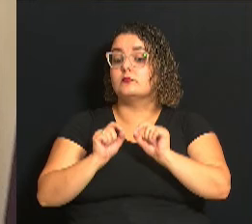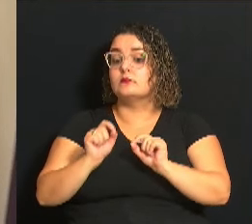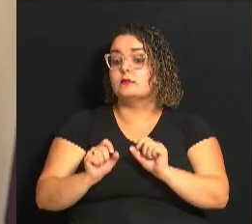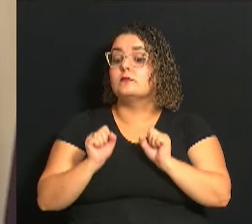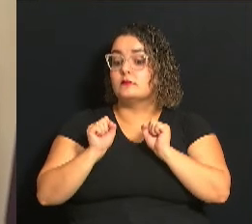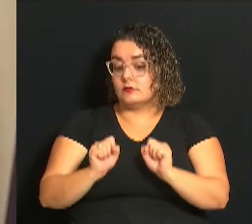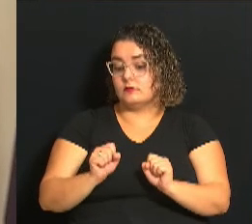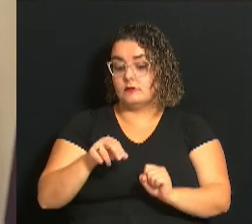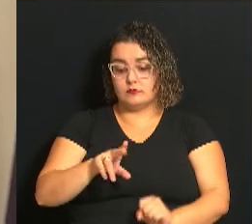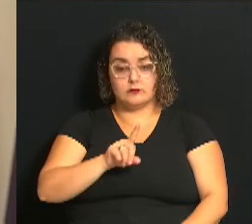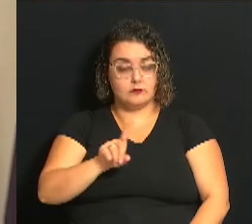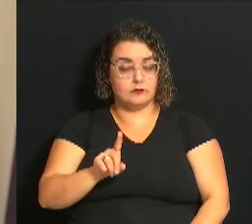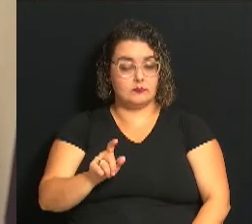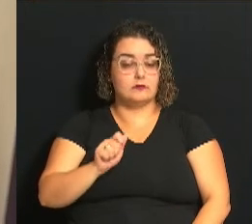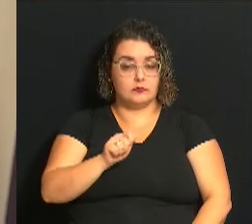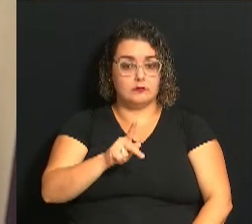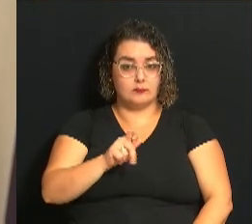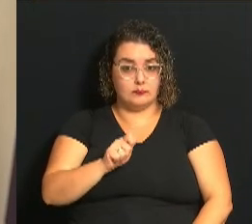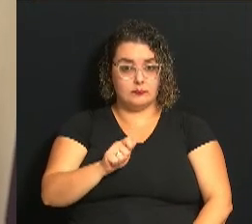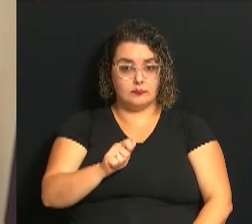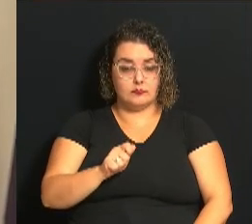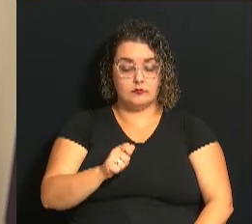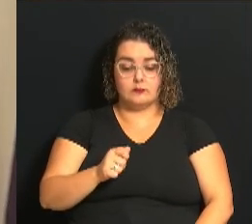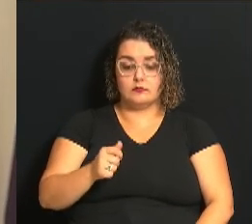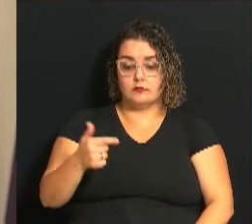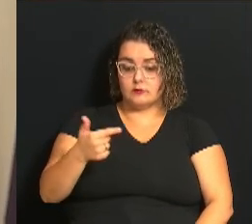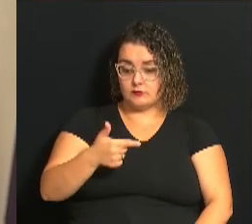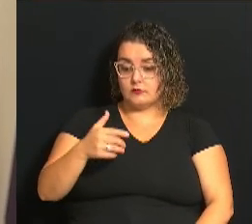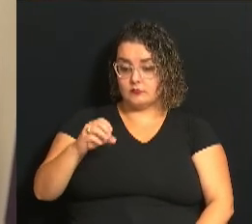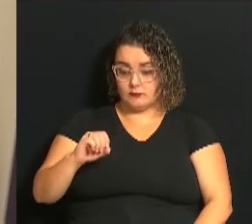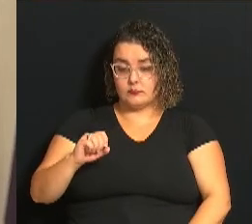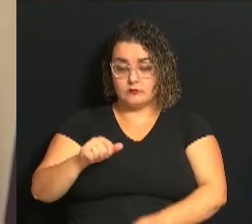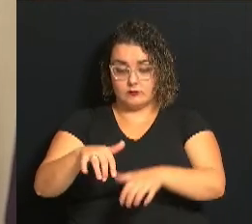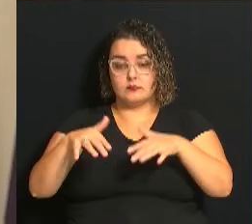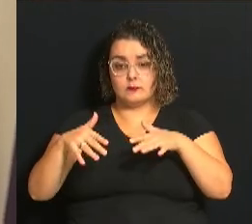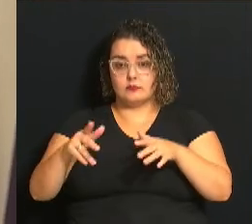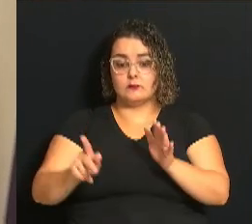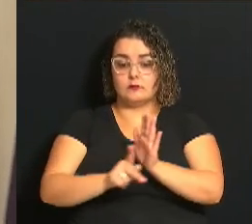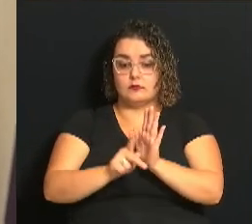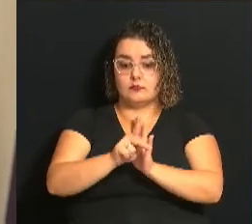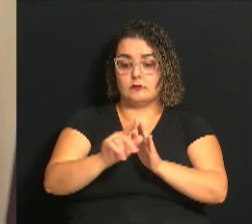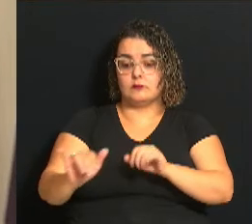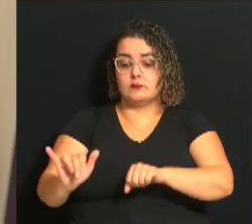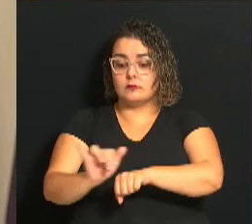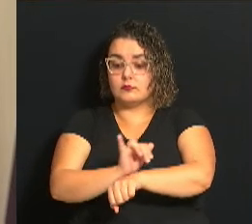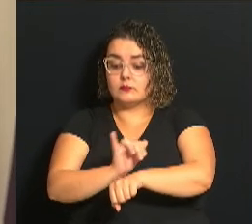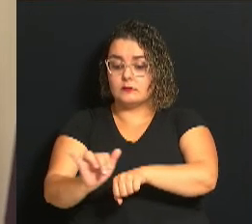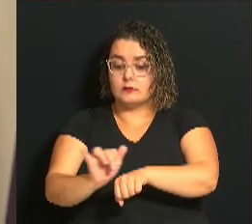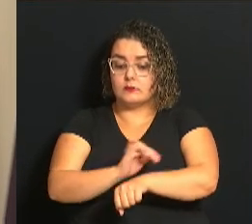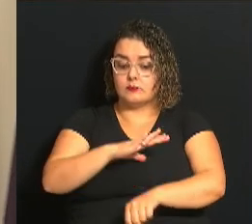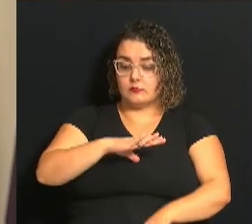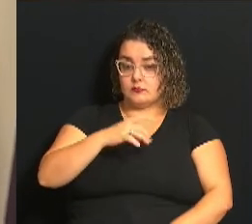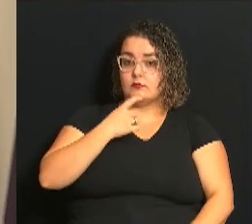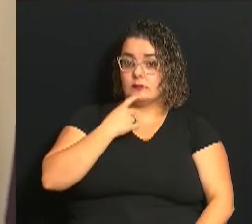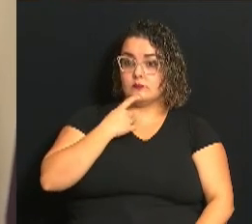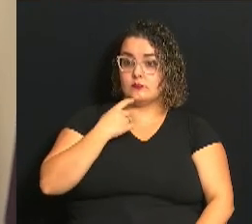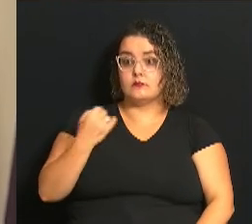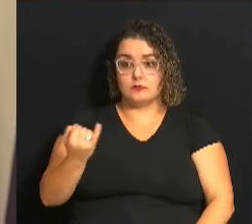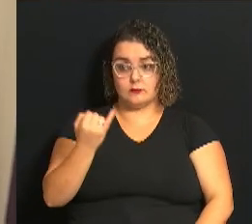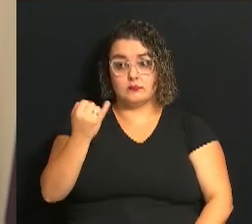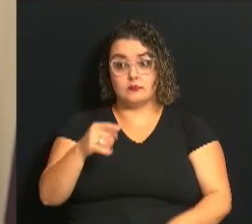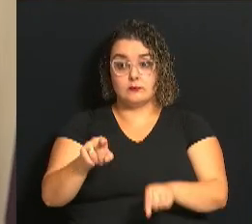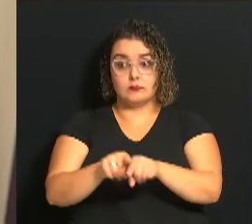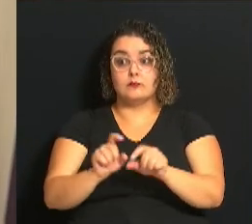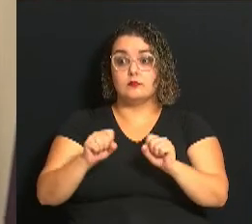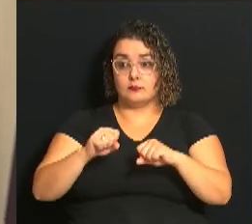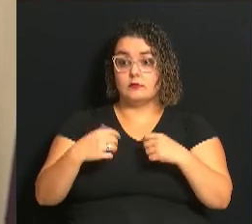APA. Em seguida, na 20ª audiência, foi o Plano Diretor Estratégico do município, bem importante também, né?